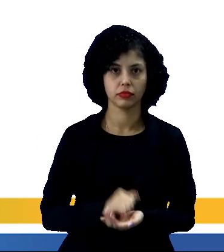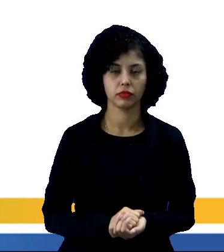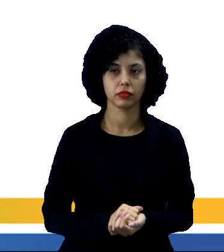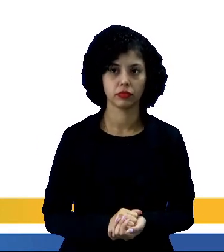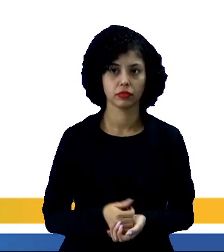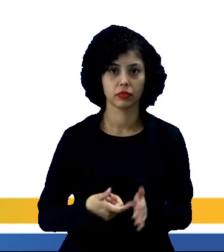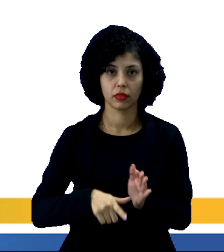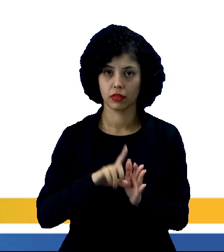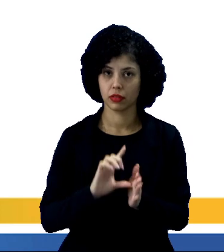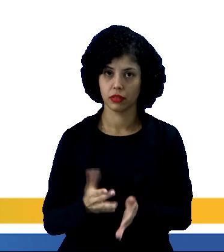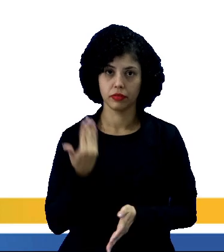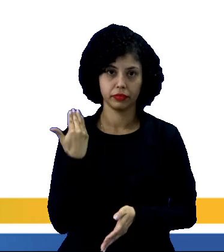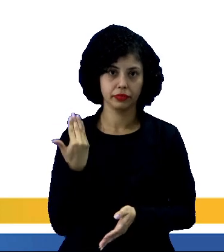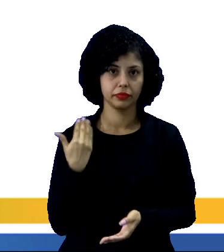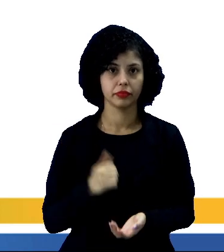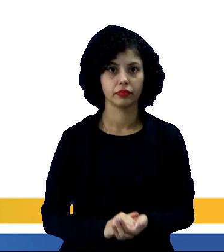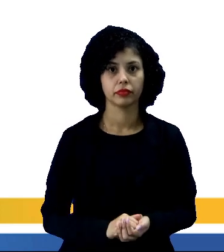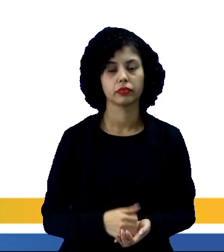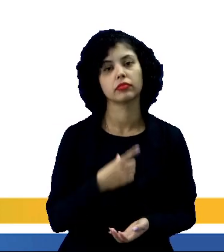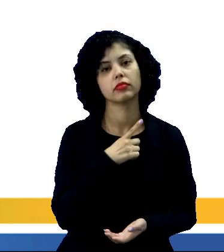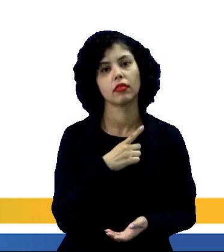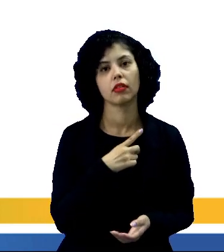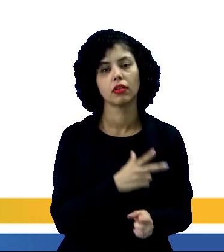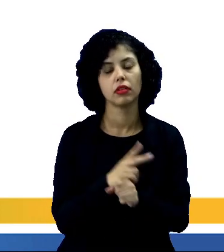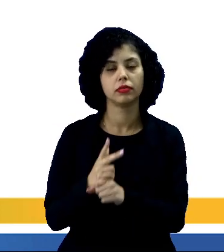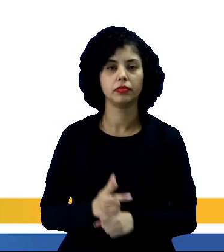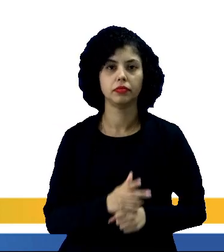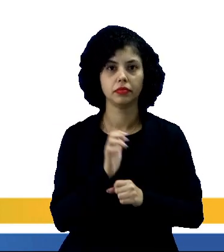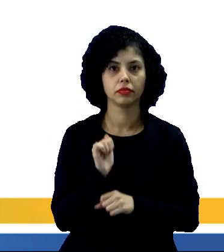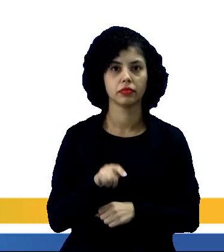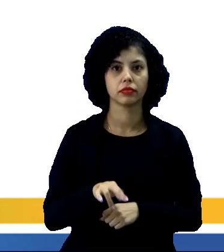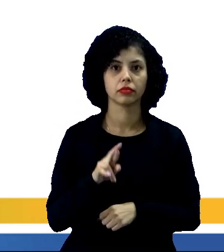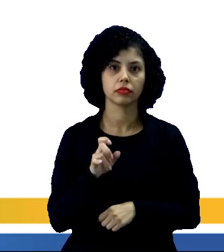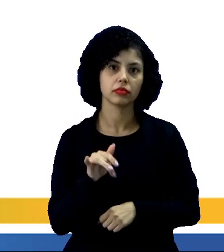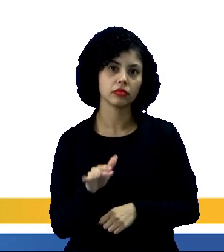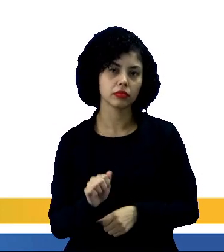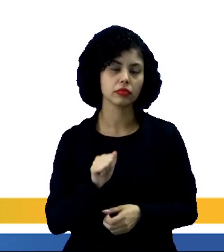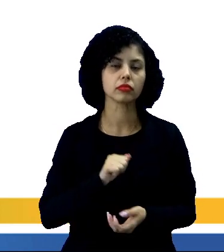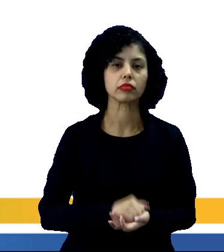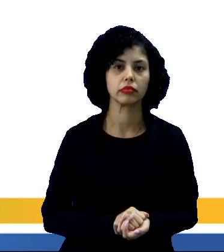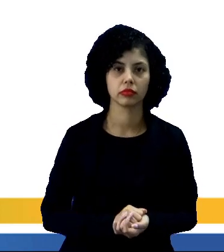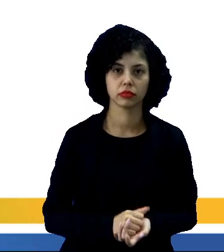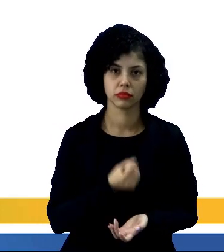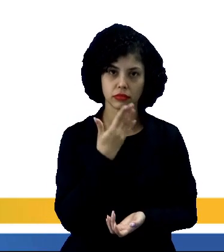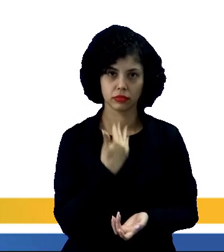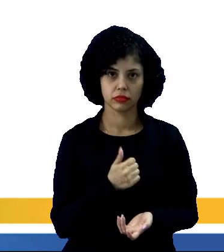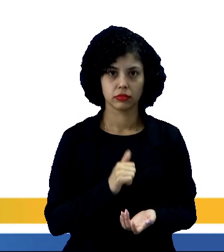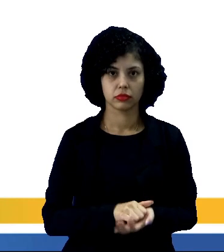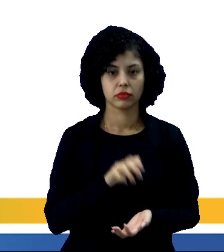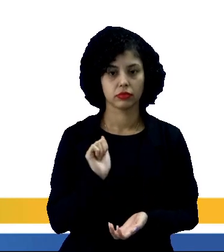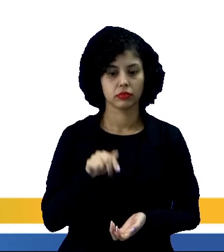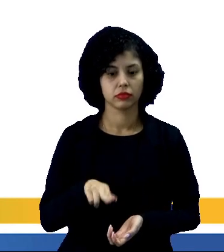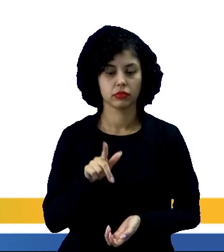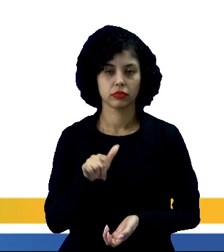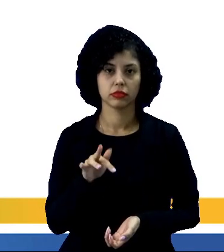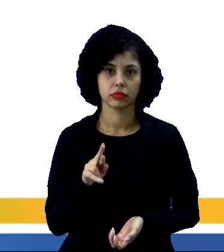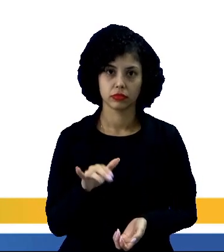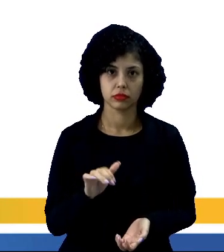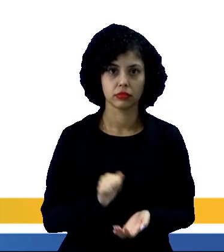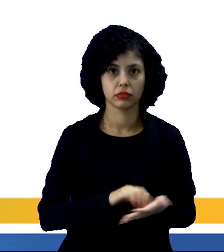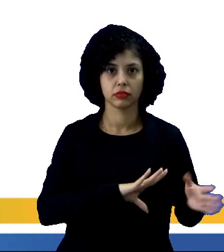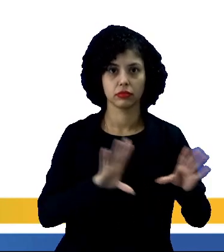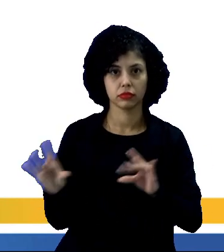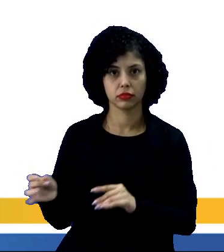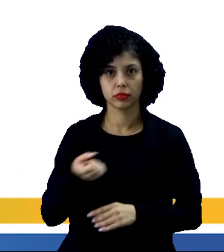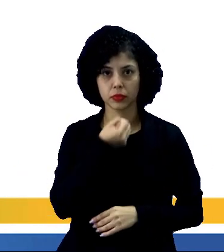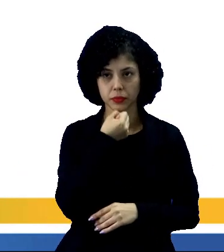digital. Antigamente nós tínhamos a gravação analógica, tranquilo? A gravação analógica é efetuada através